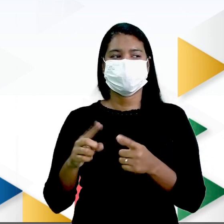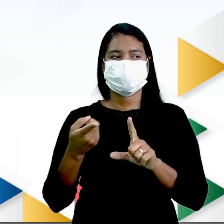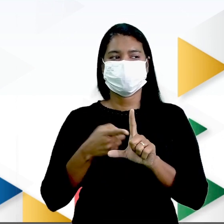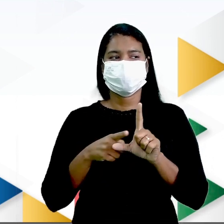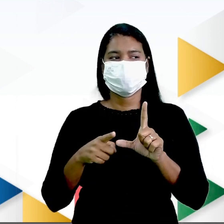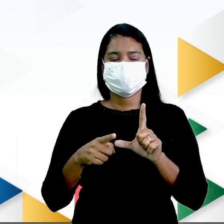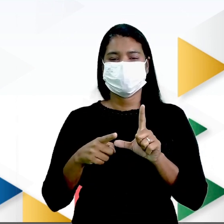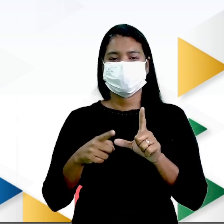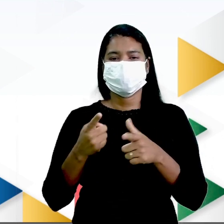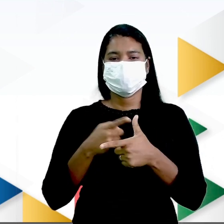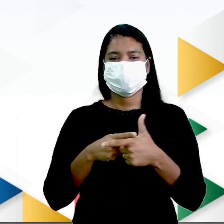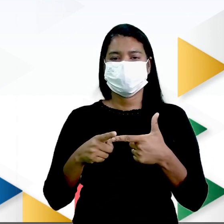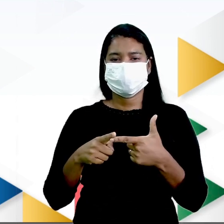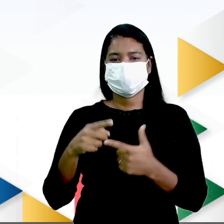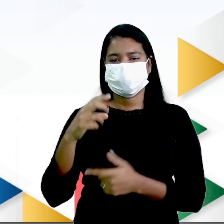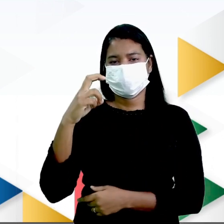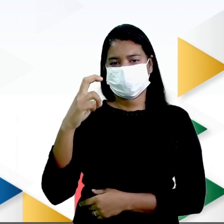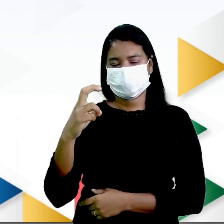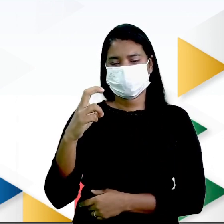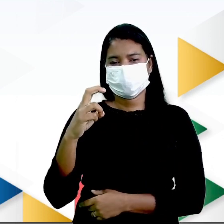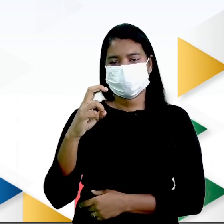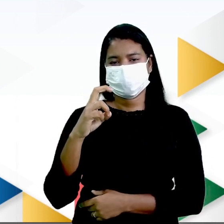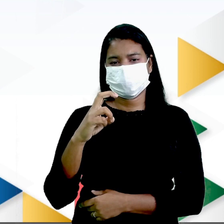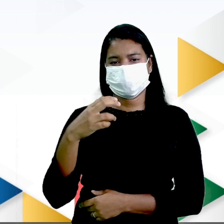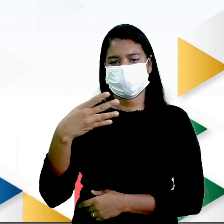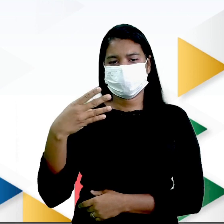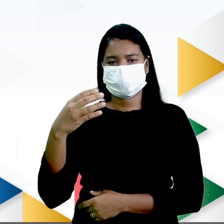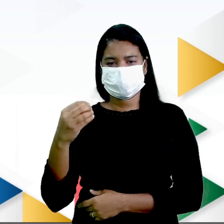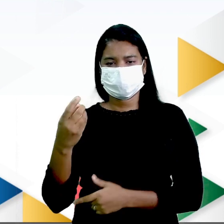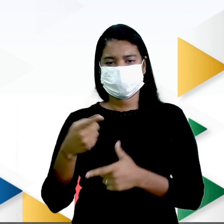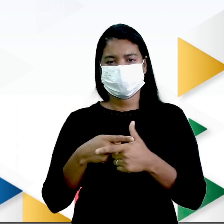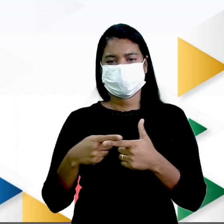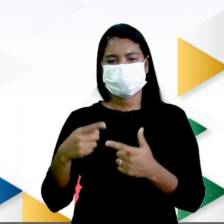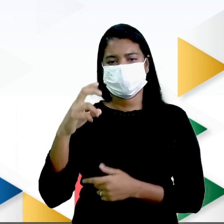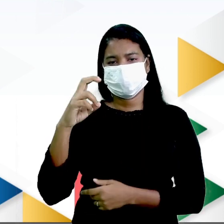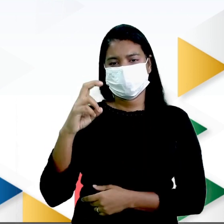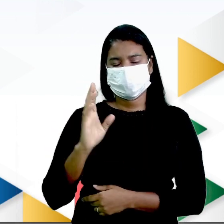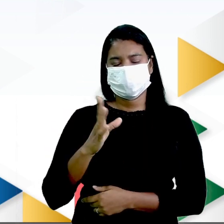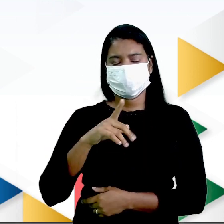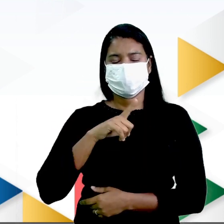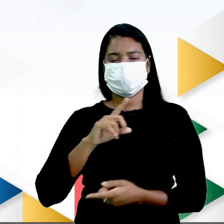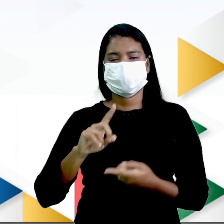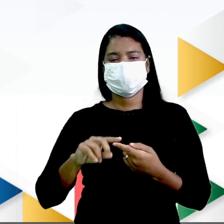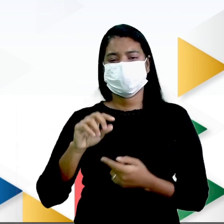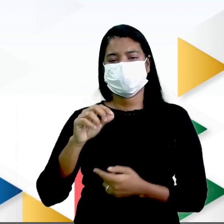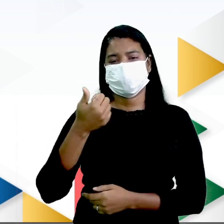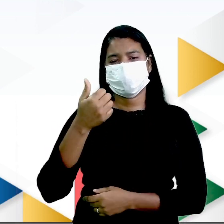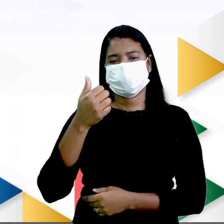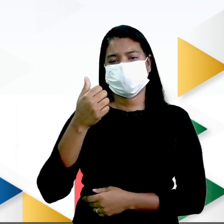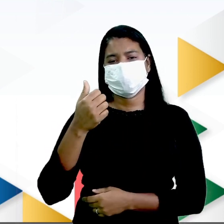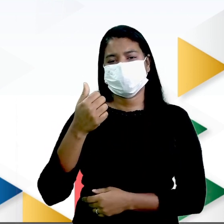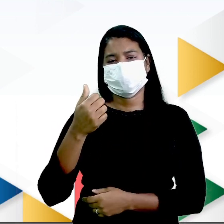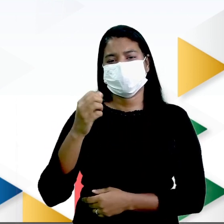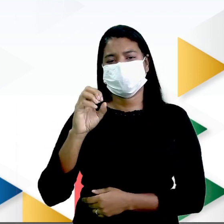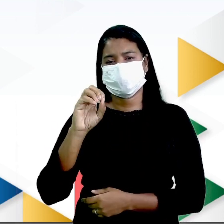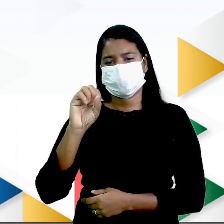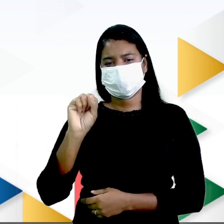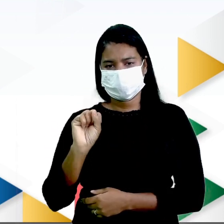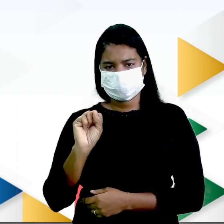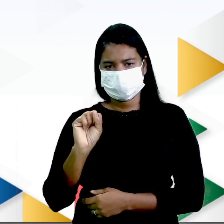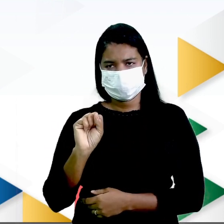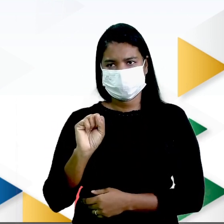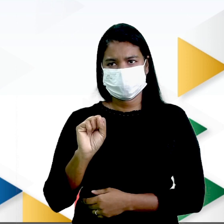por 5. Então, os 540 dividido por 5, eu vou obter exatamente 108 graus. Então, esse ângulo azul